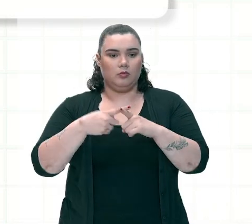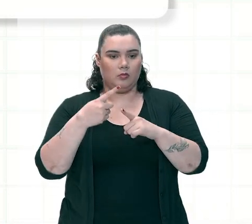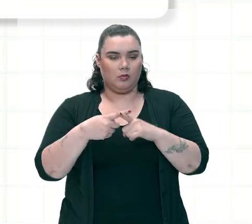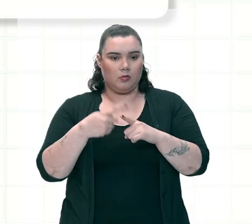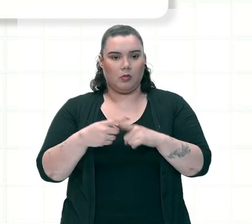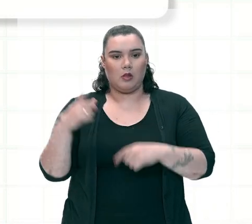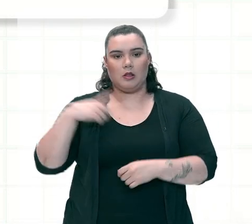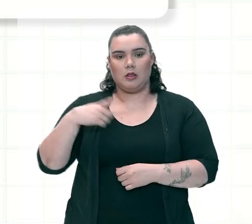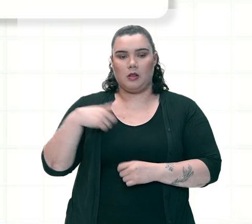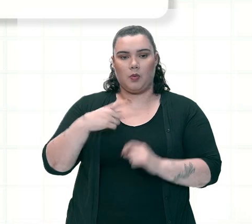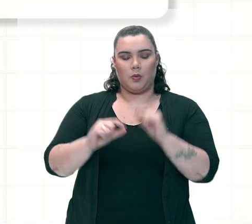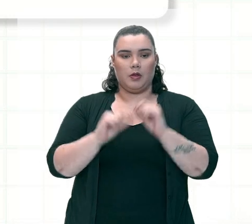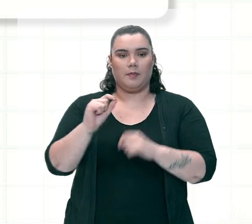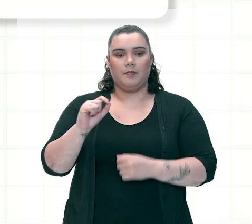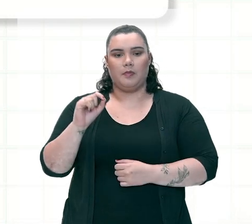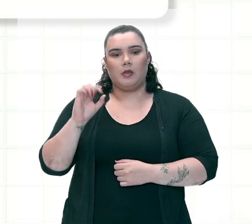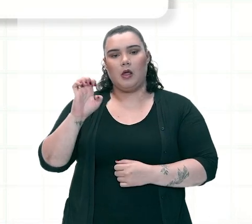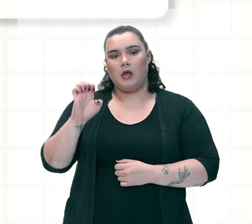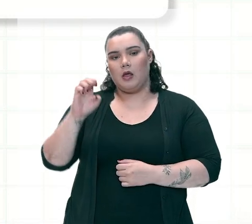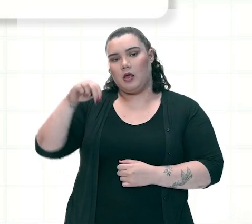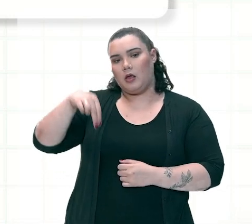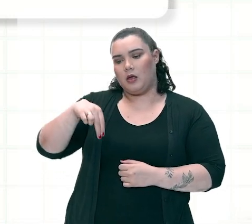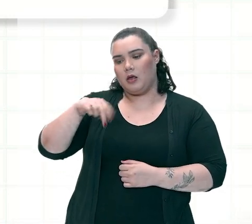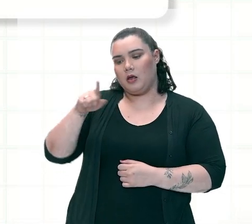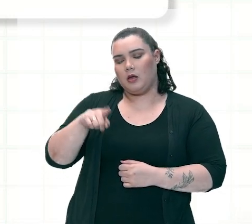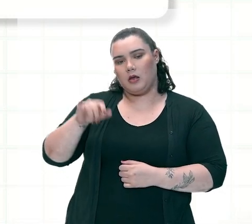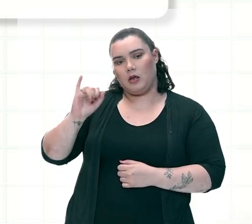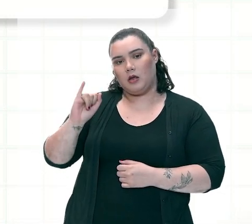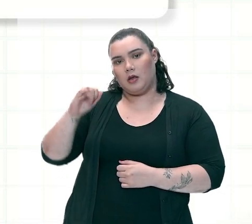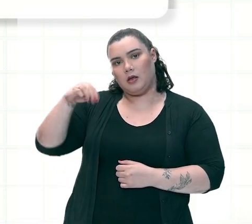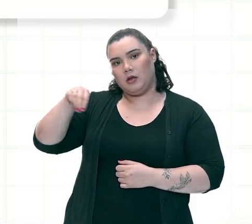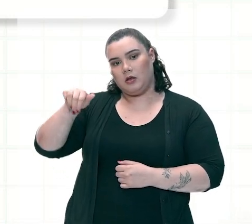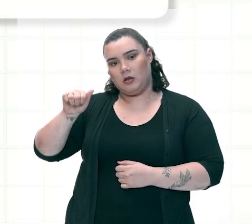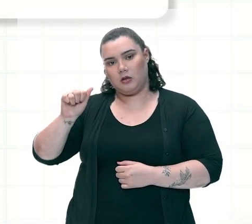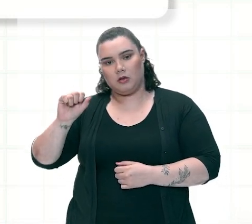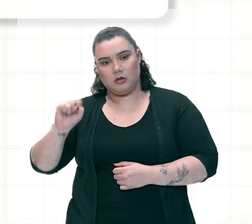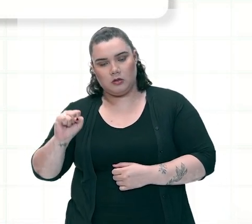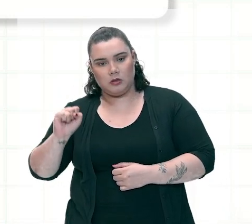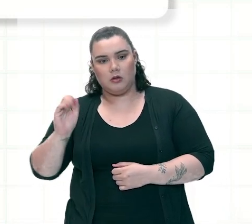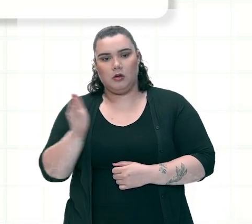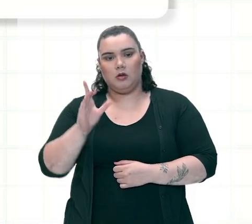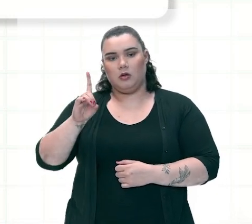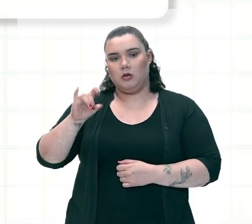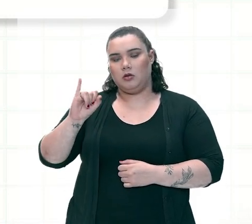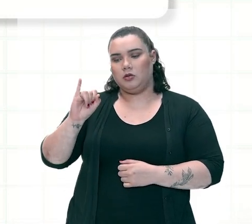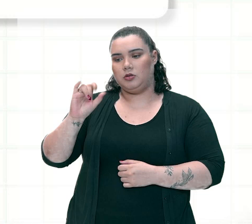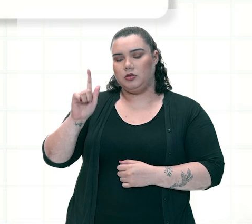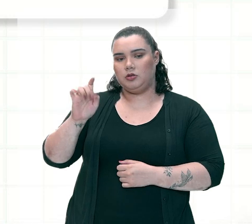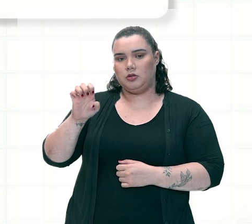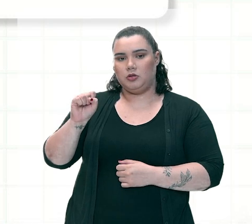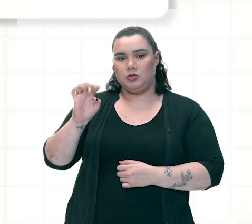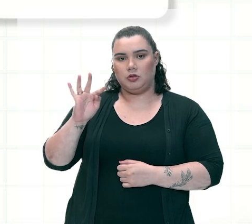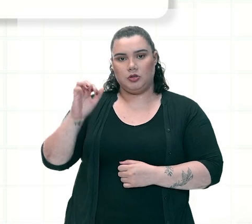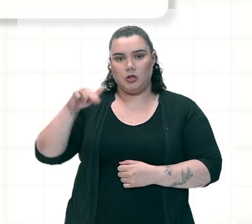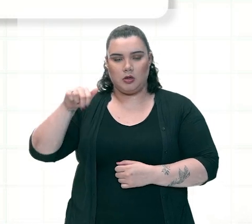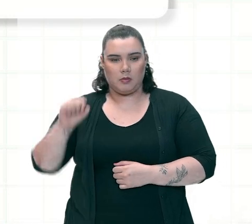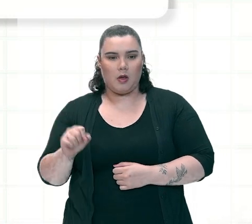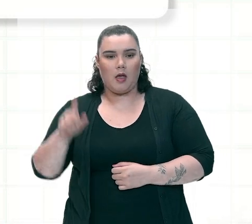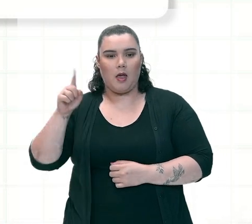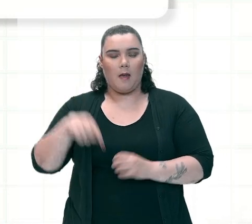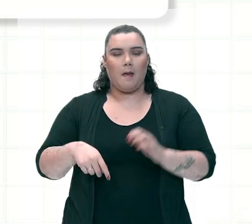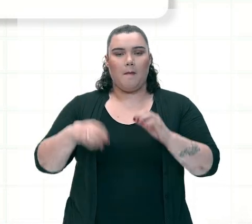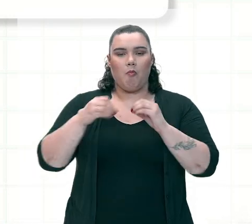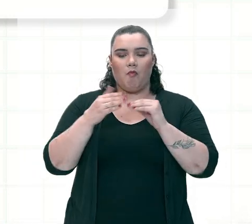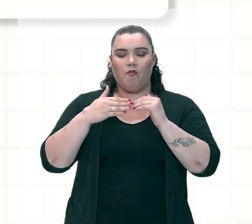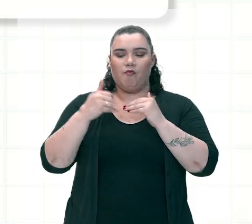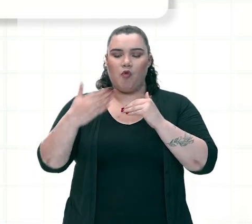vai secretar enzimas digestivas, e essa é uma função exócrina, e também insulina. A